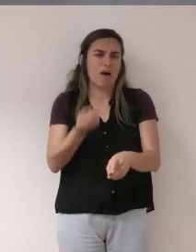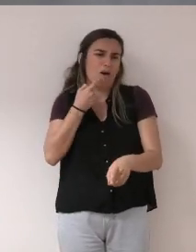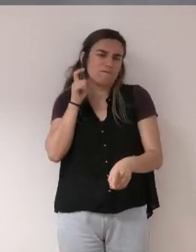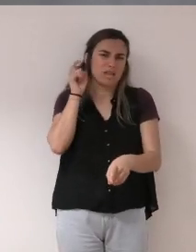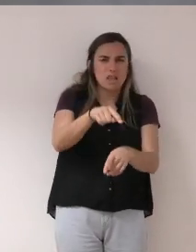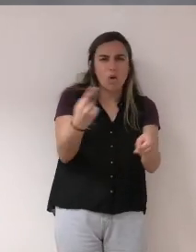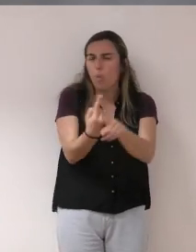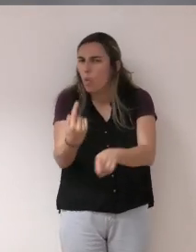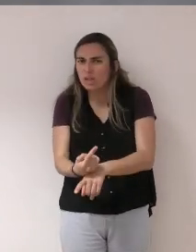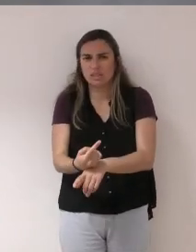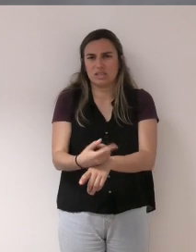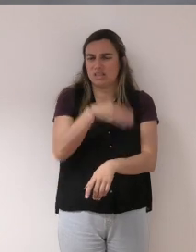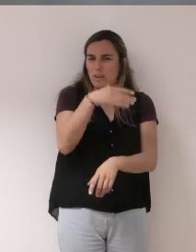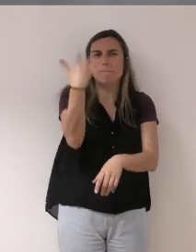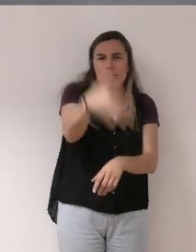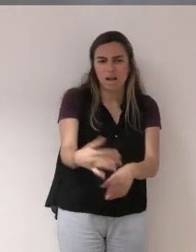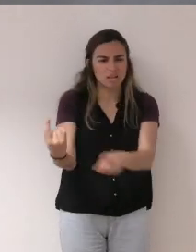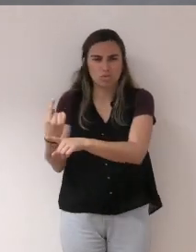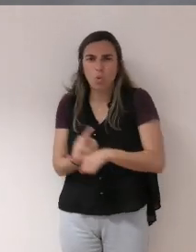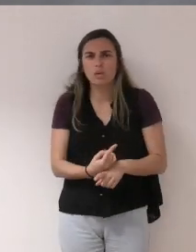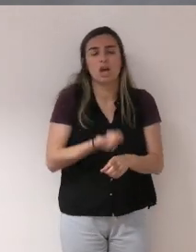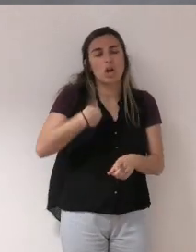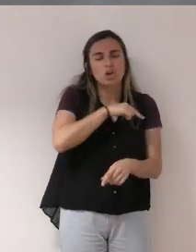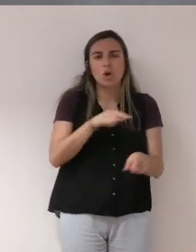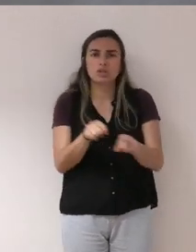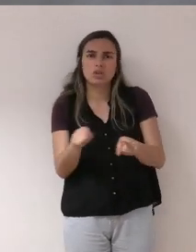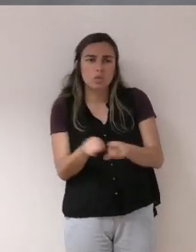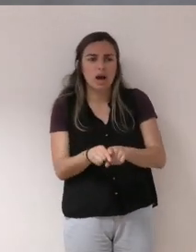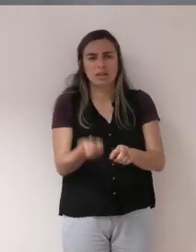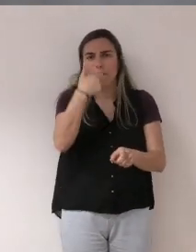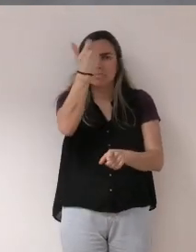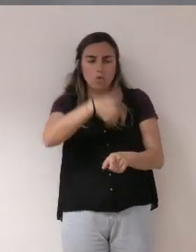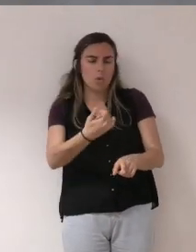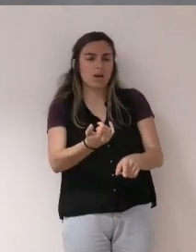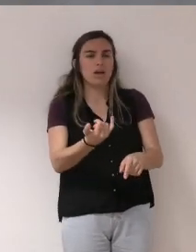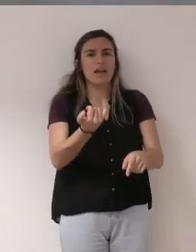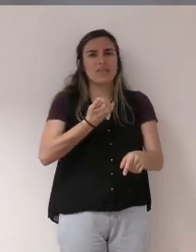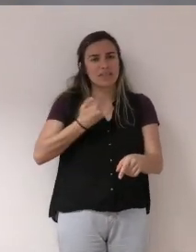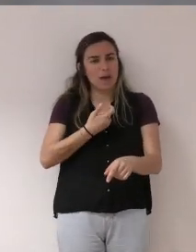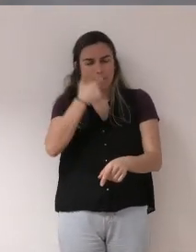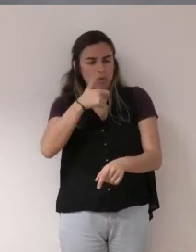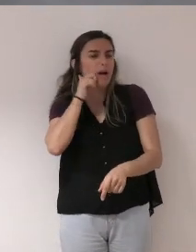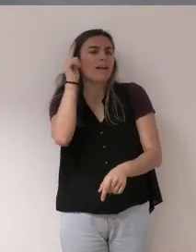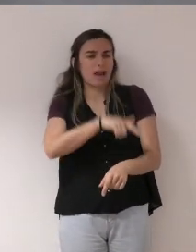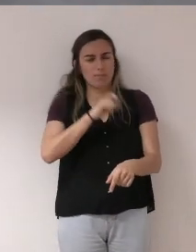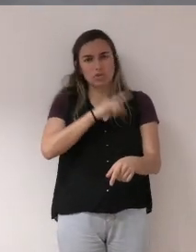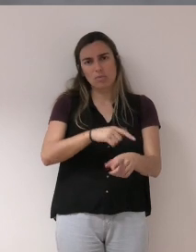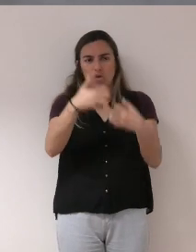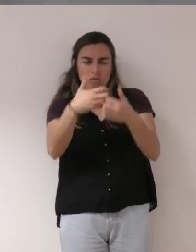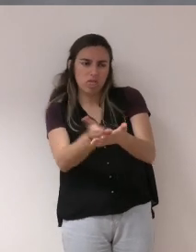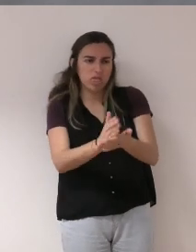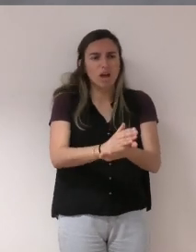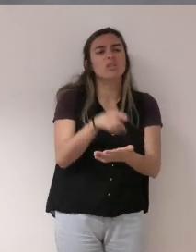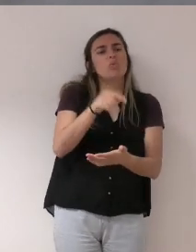ou legitimidade de pôr em causa a identidade dos outros. E, de facto, nós estamos a